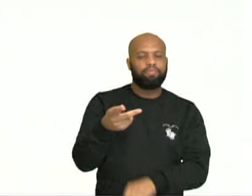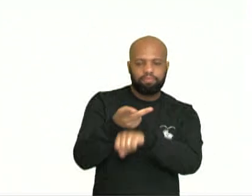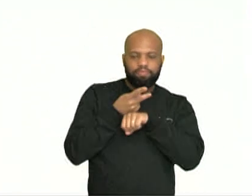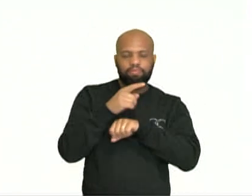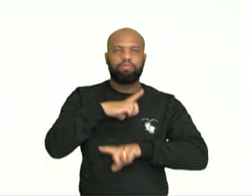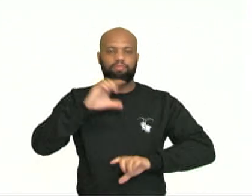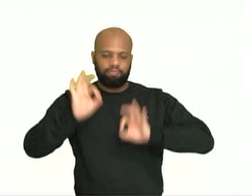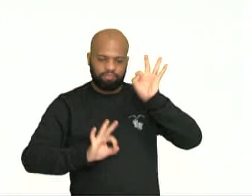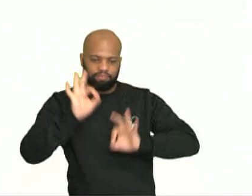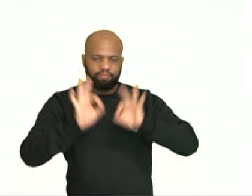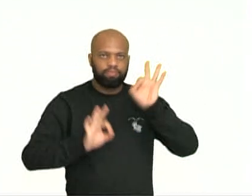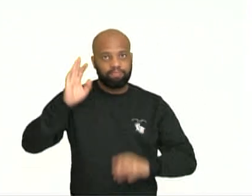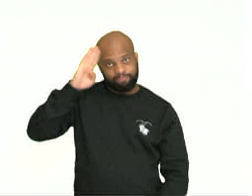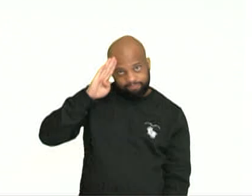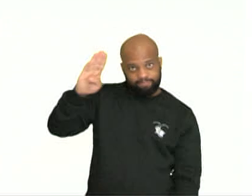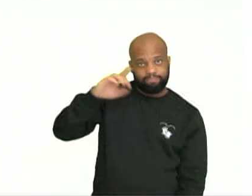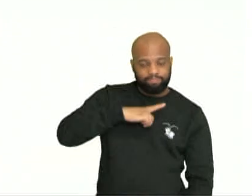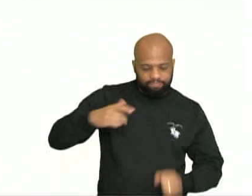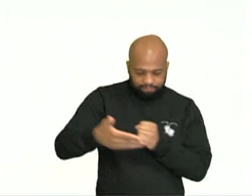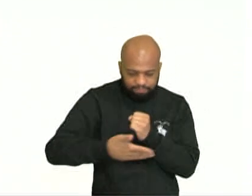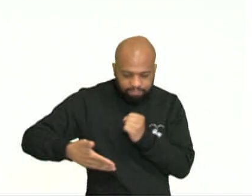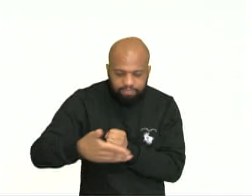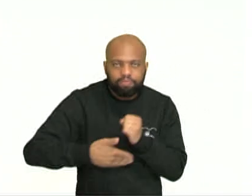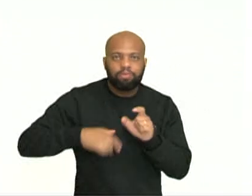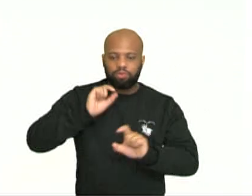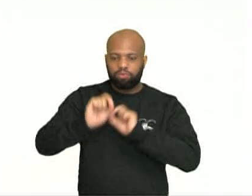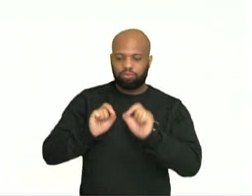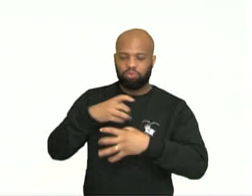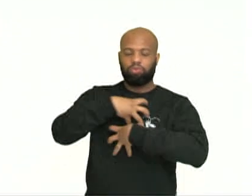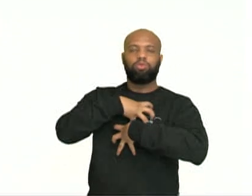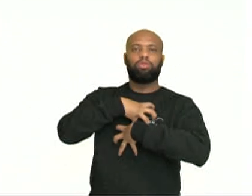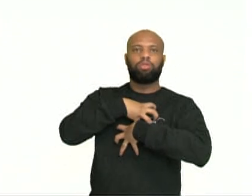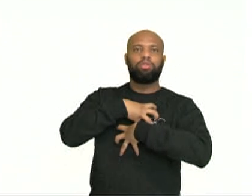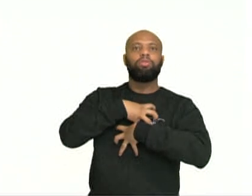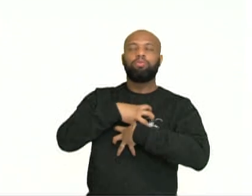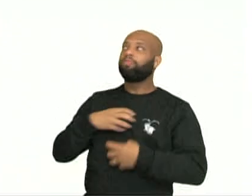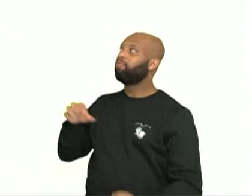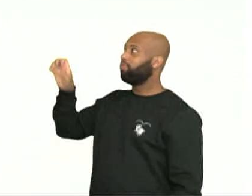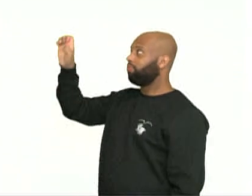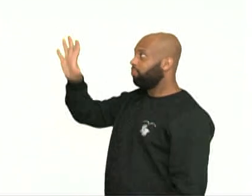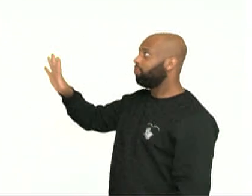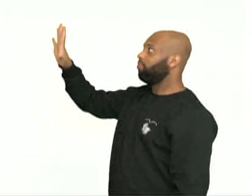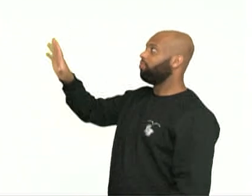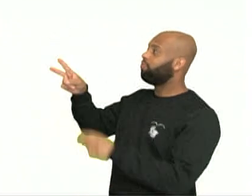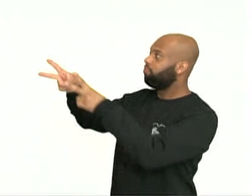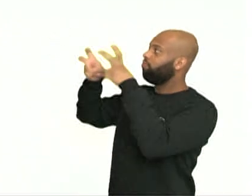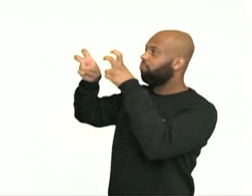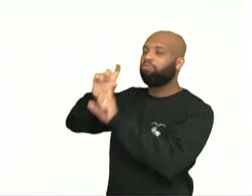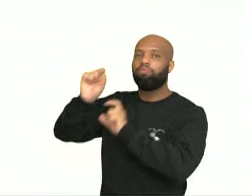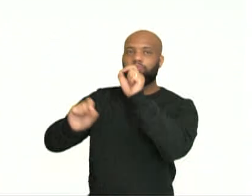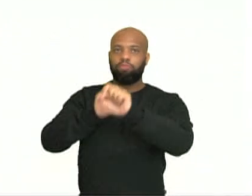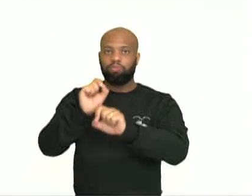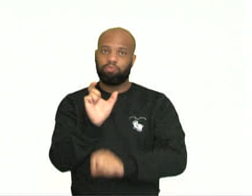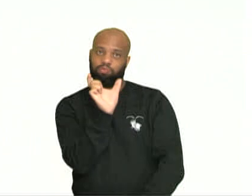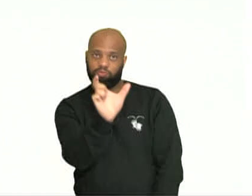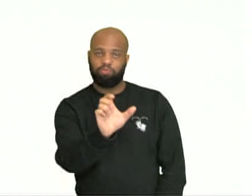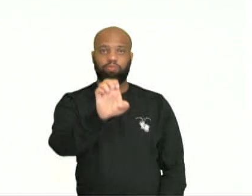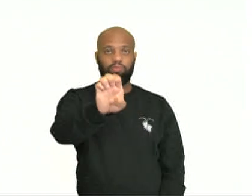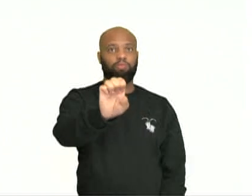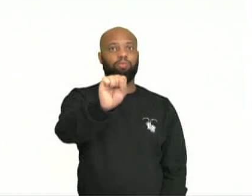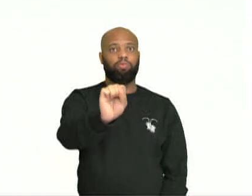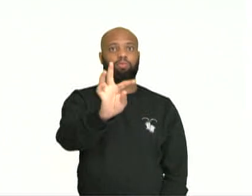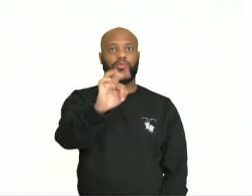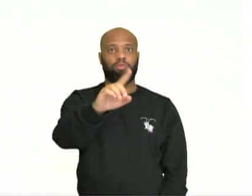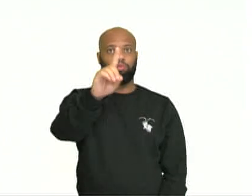principalmente dos que nos dá base no formato histórico, a Europa, a gente percebe que a palavra Estado, ela vai